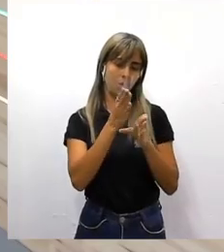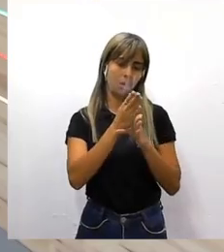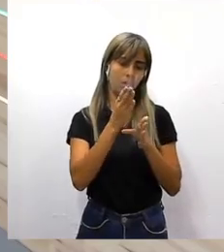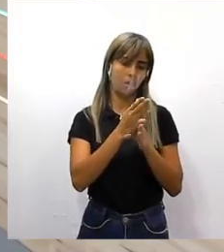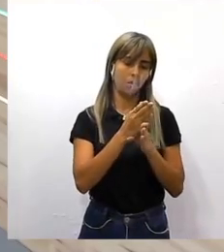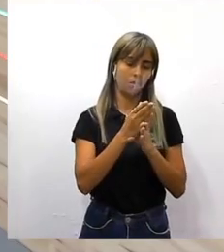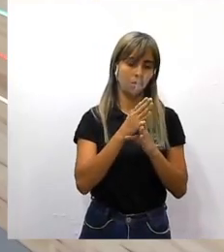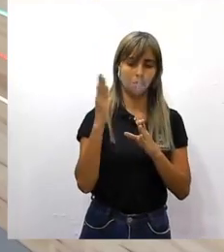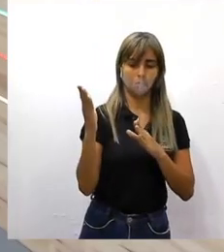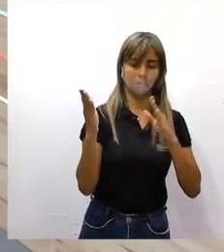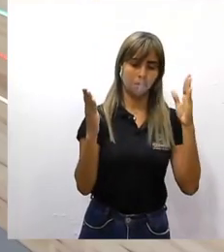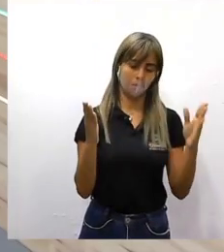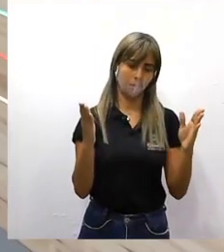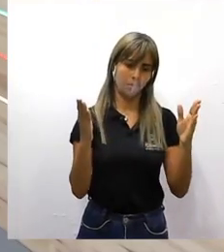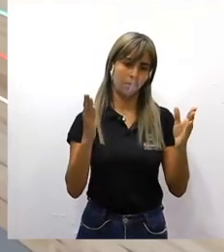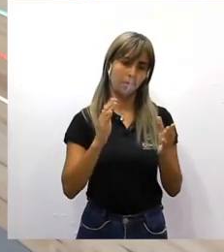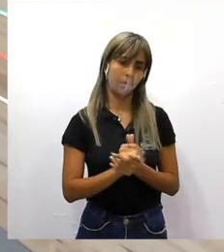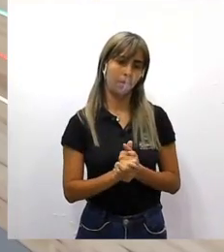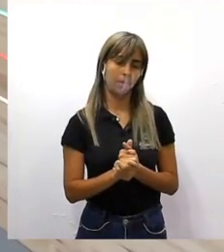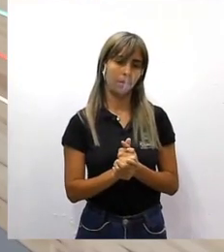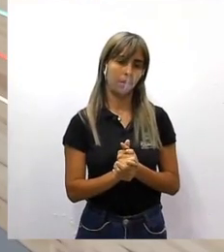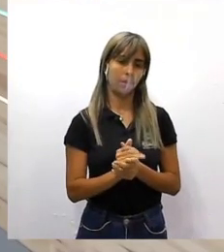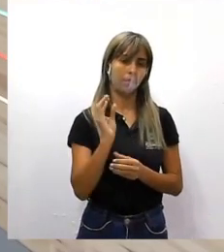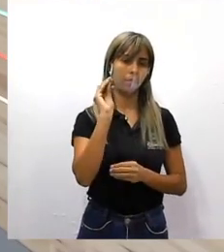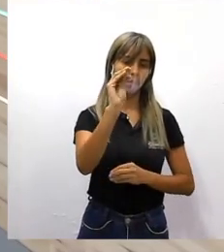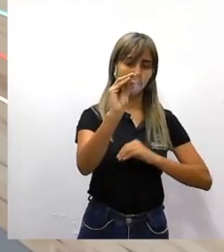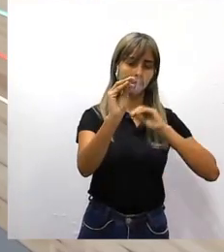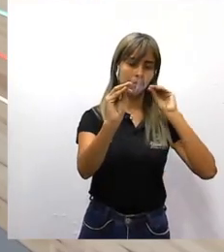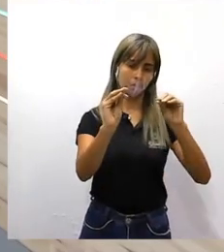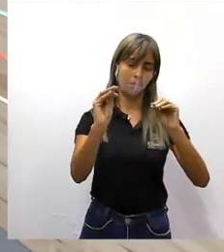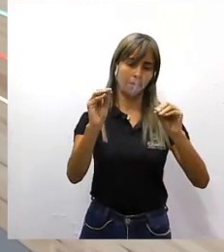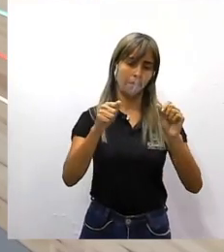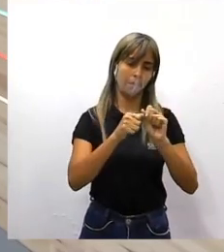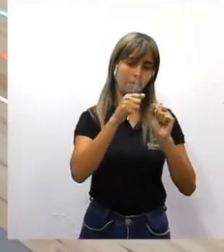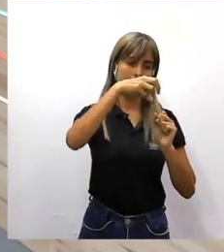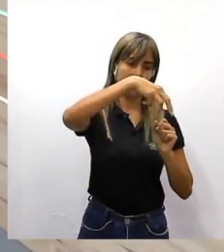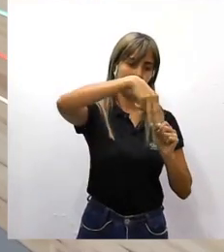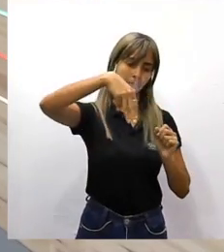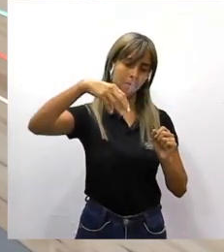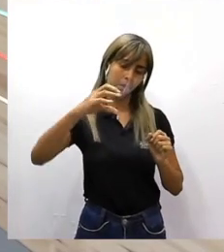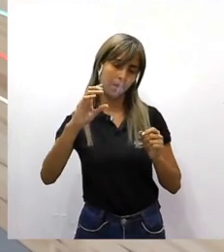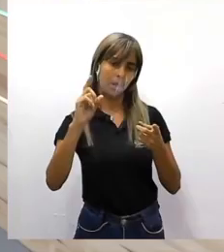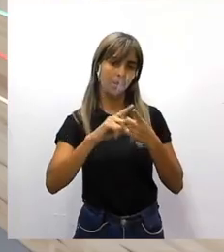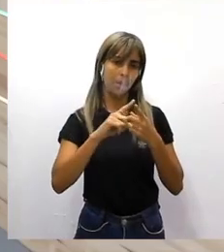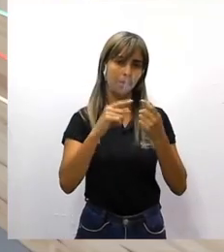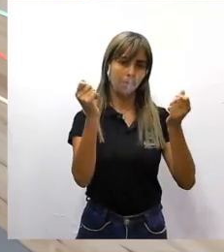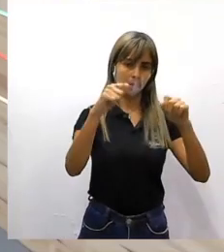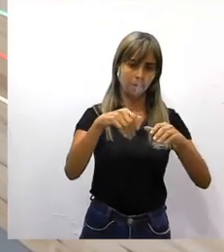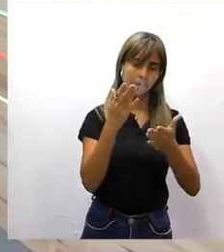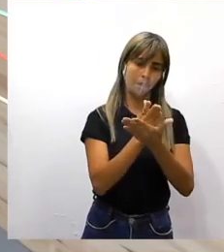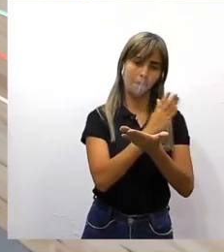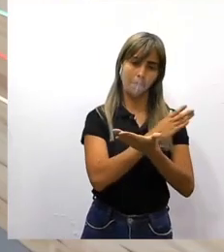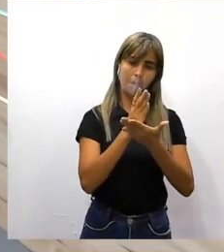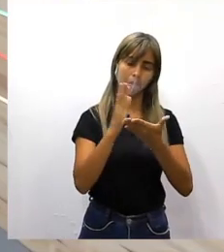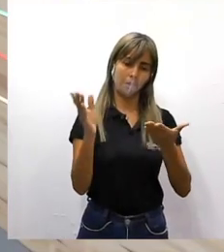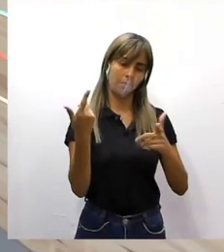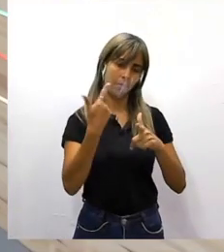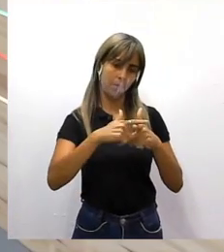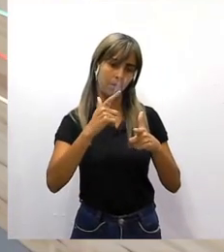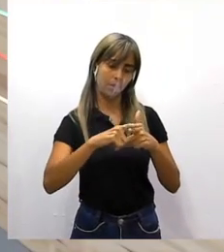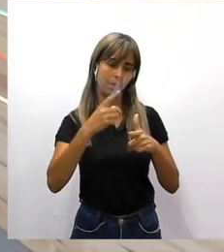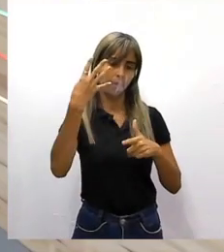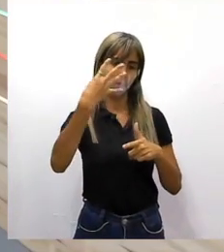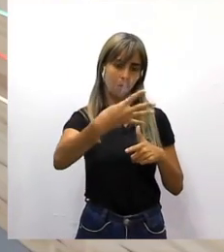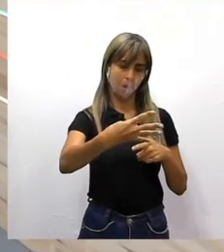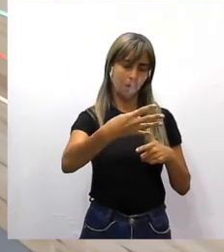do lado do outro, corta a linha e vai colocando, fazer MMC. A gente pode também separar, mas o problema é, se tiver